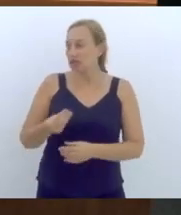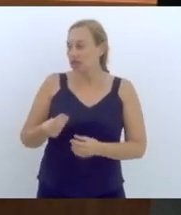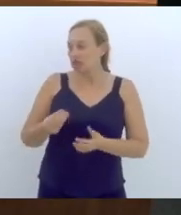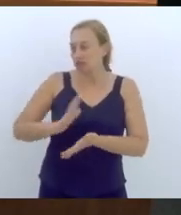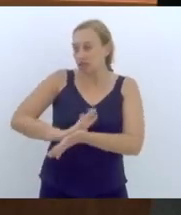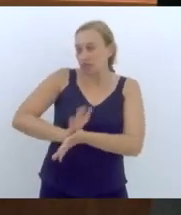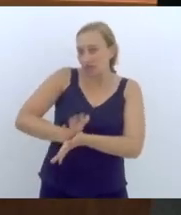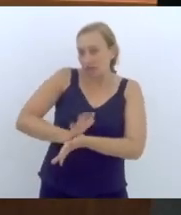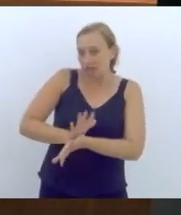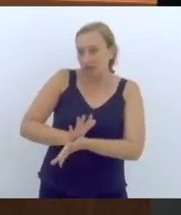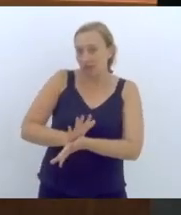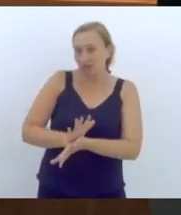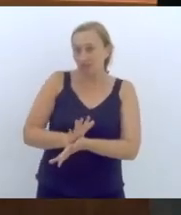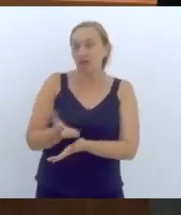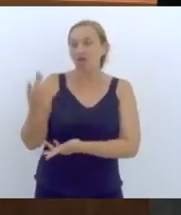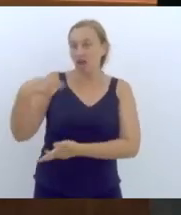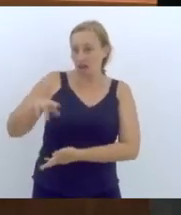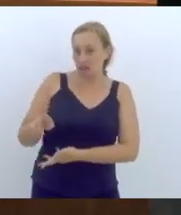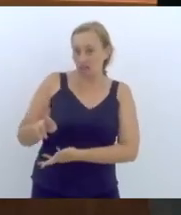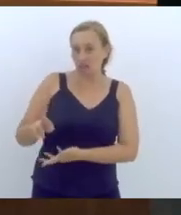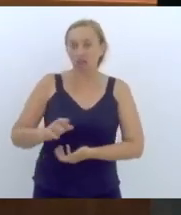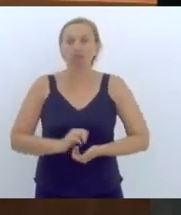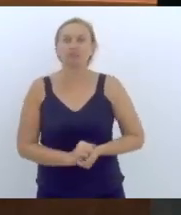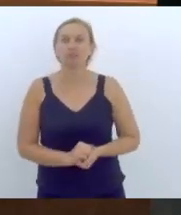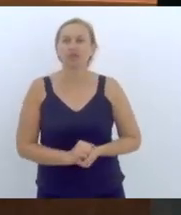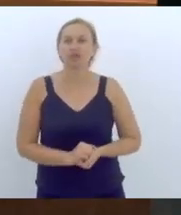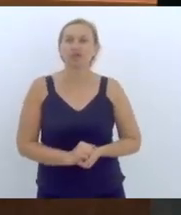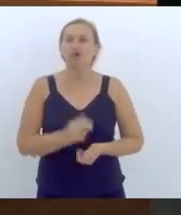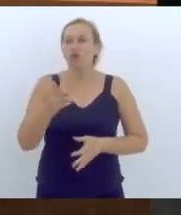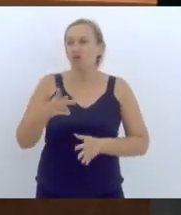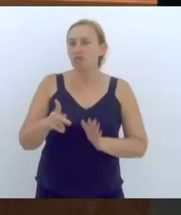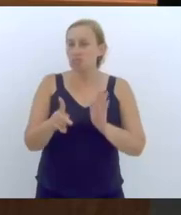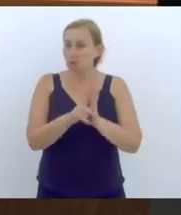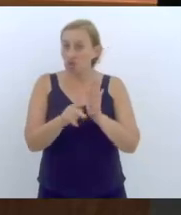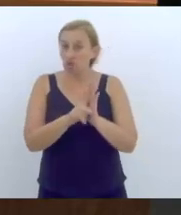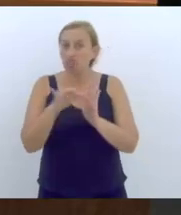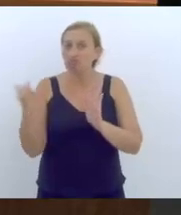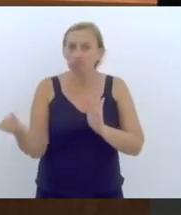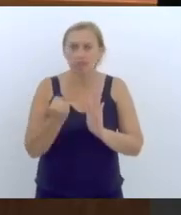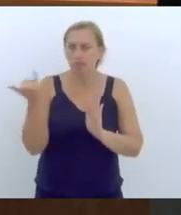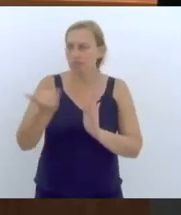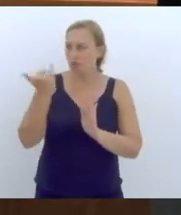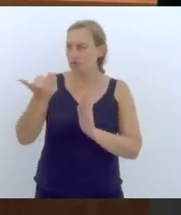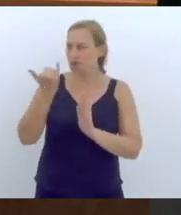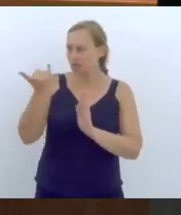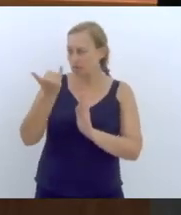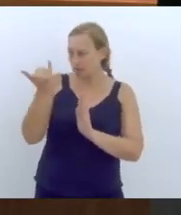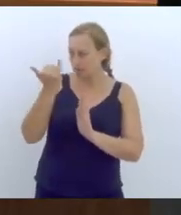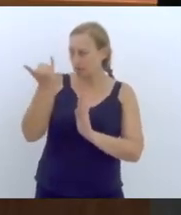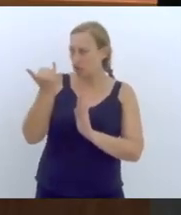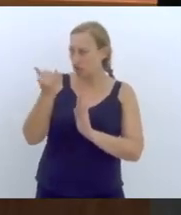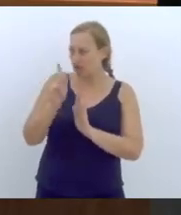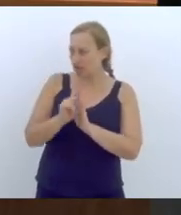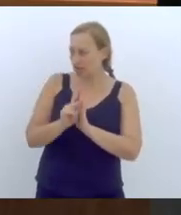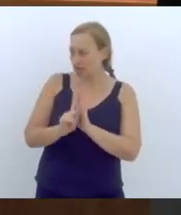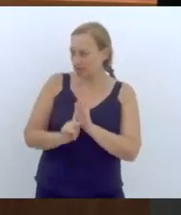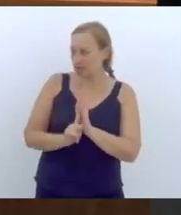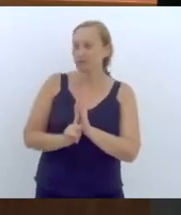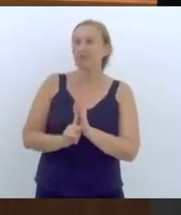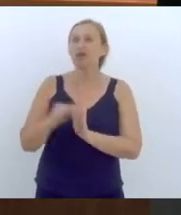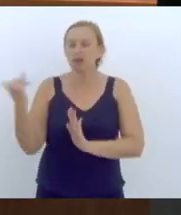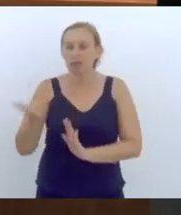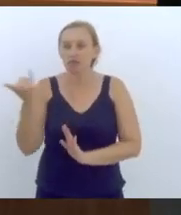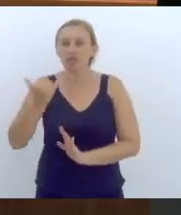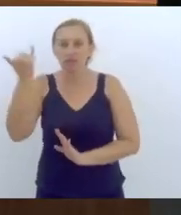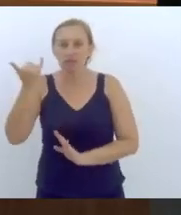sua orientação religiosa. Considero o projeto muito importante e o deputado Fábio Silva tem razão